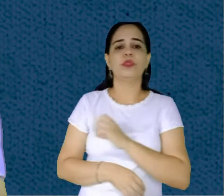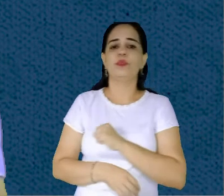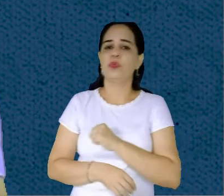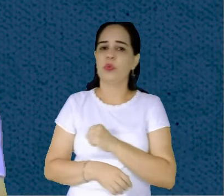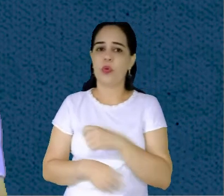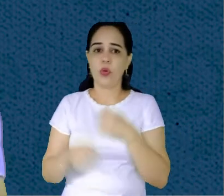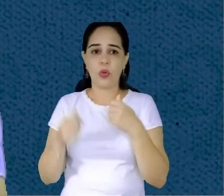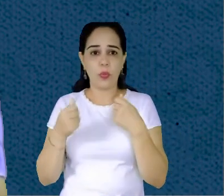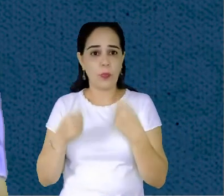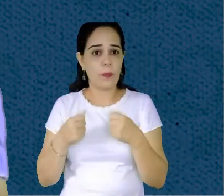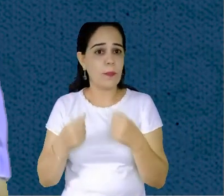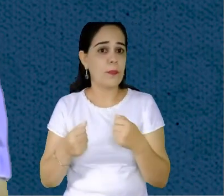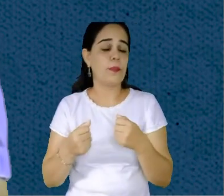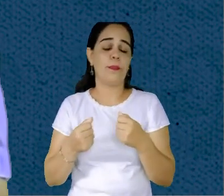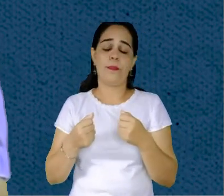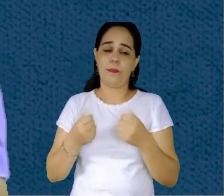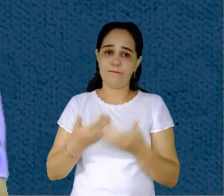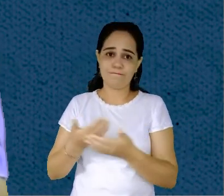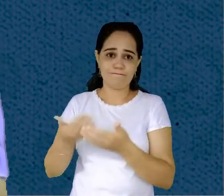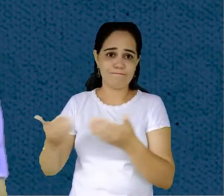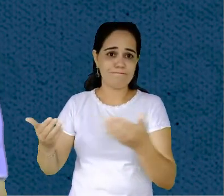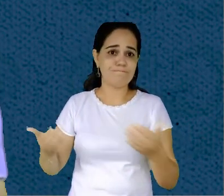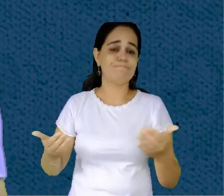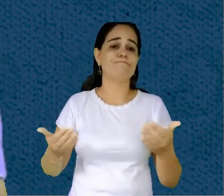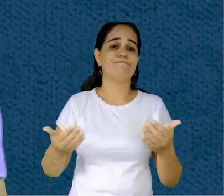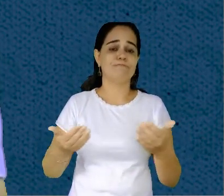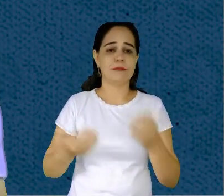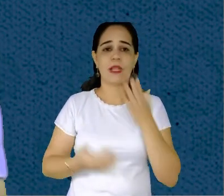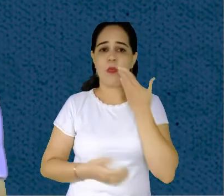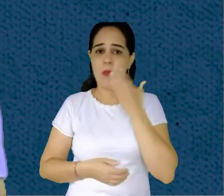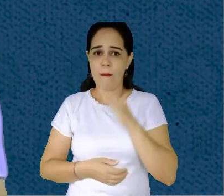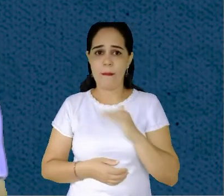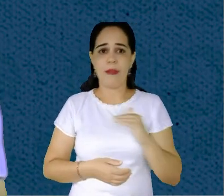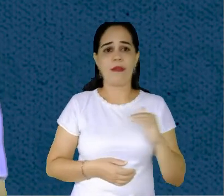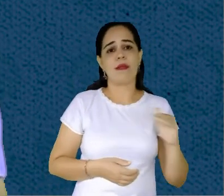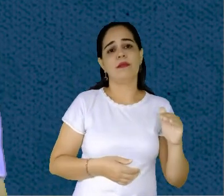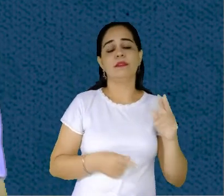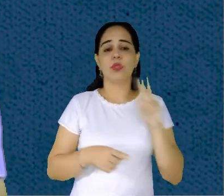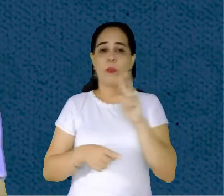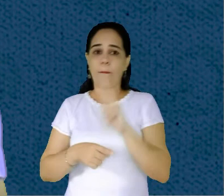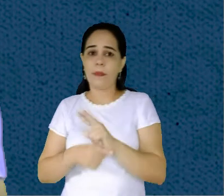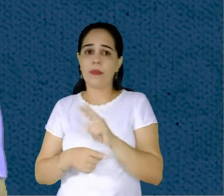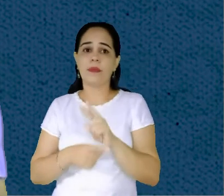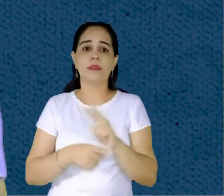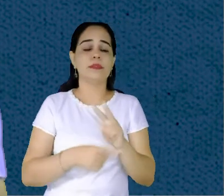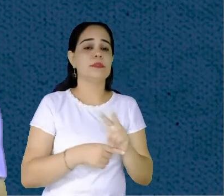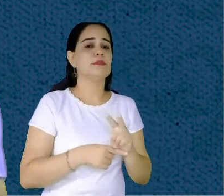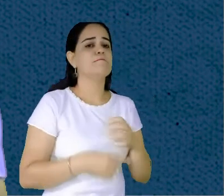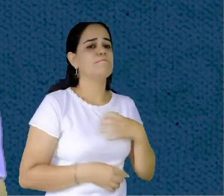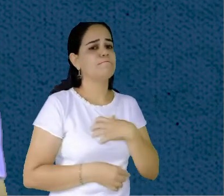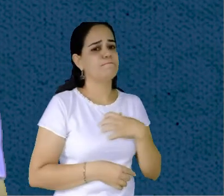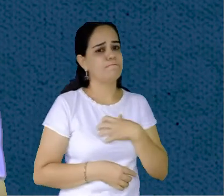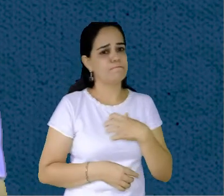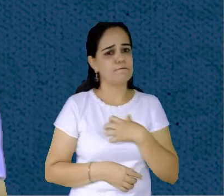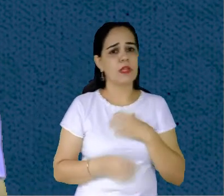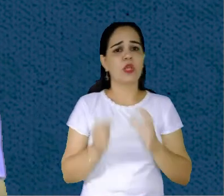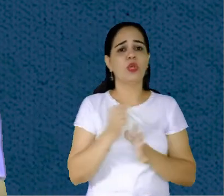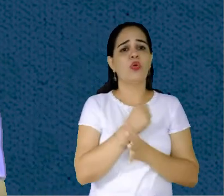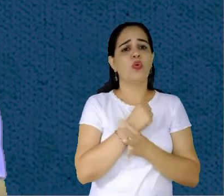amor, precisam da nossa proteção, precisam se sentir protegidas em todo momento,